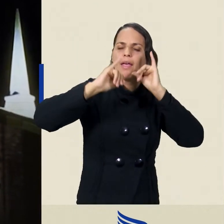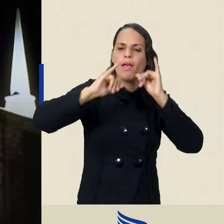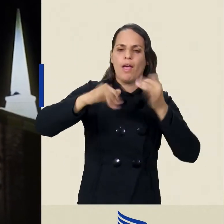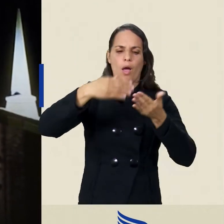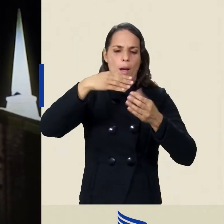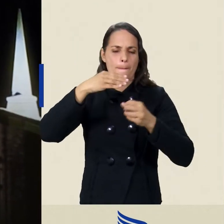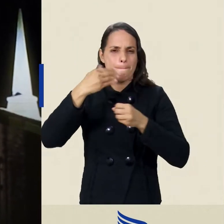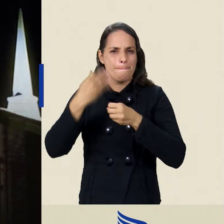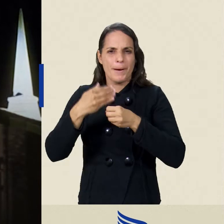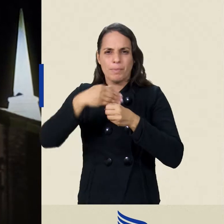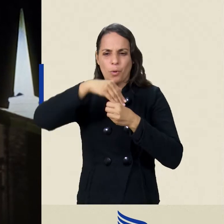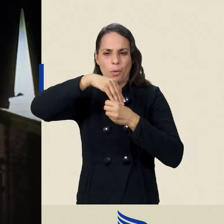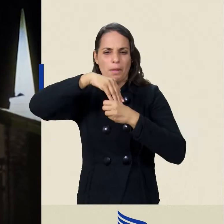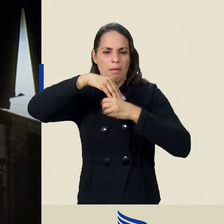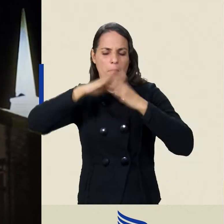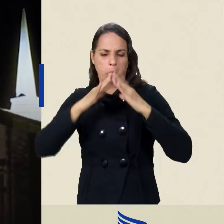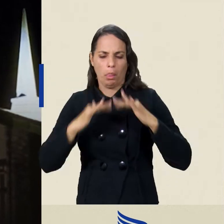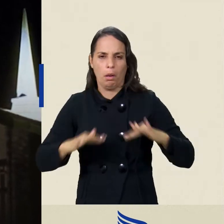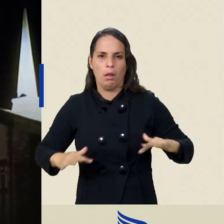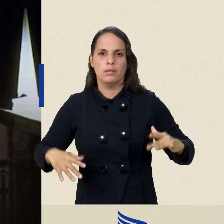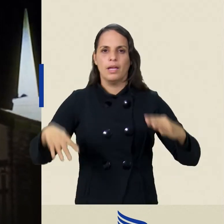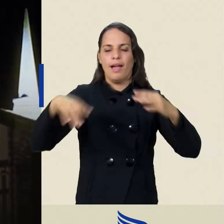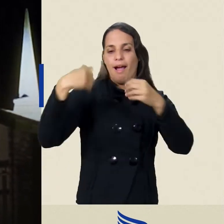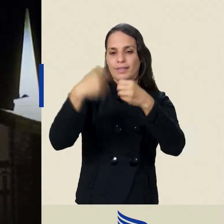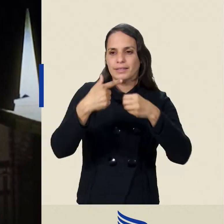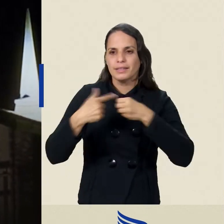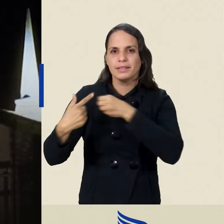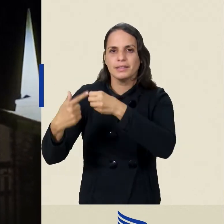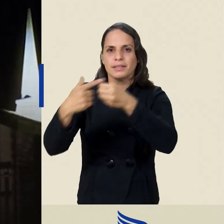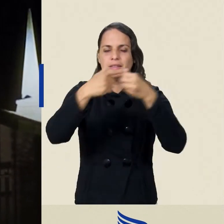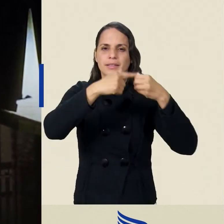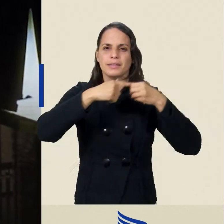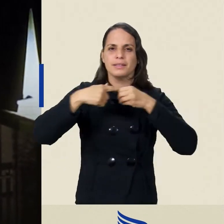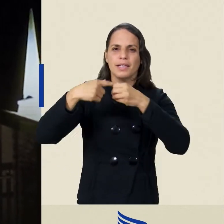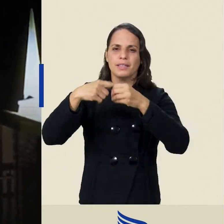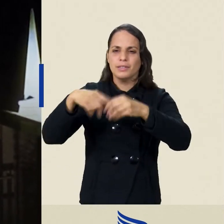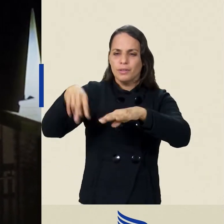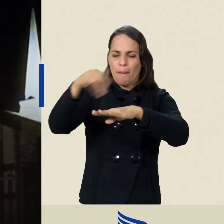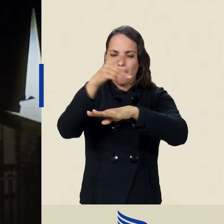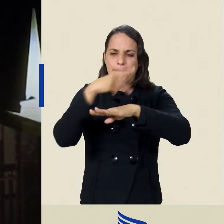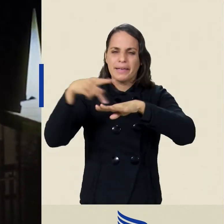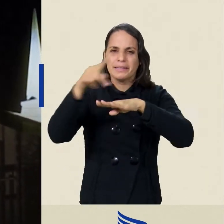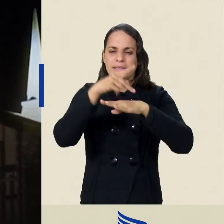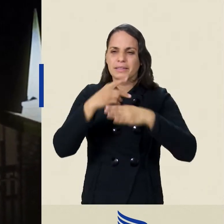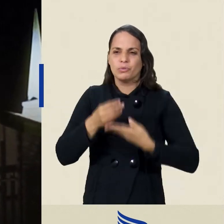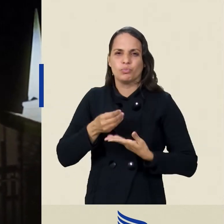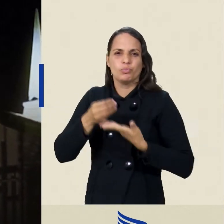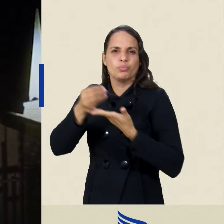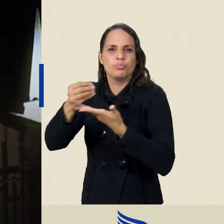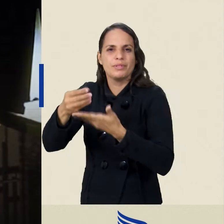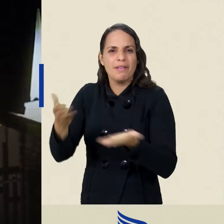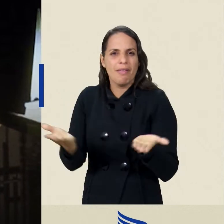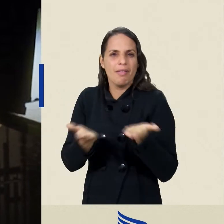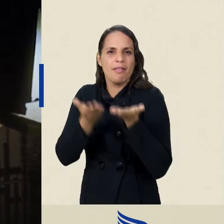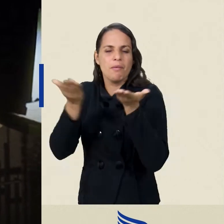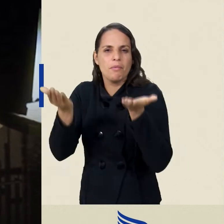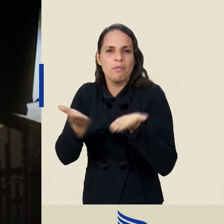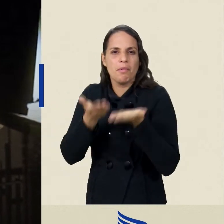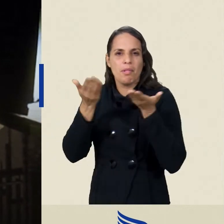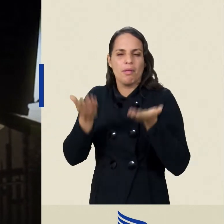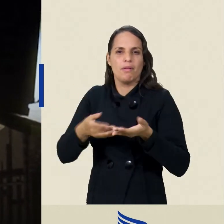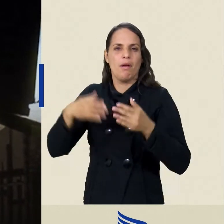Caiu Babilônia, aquela grande cidade que a todas as nações deu a beber do vinho da ira da sua